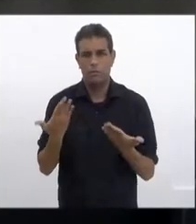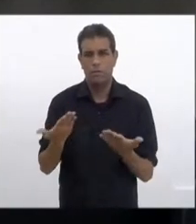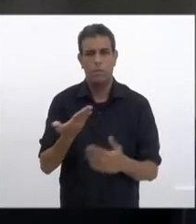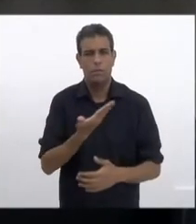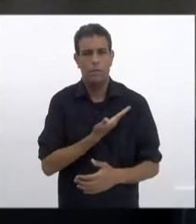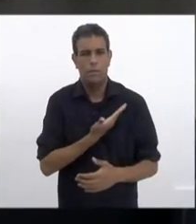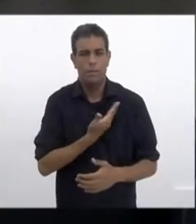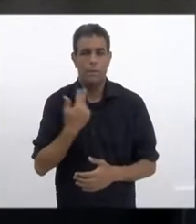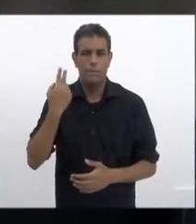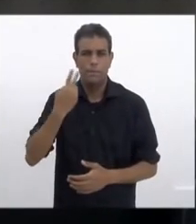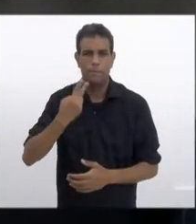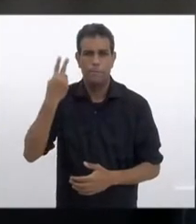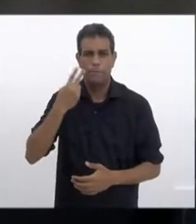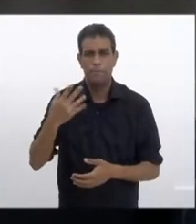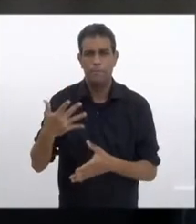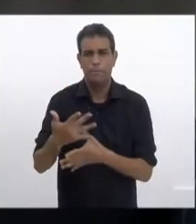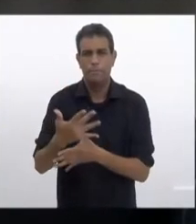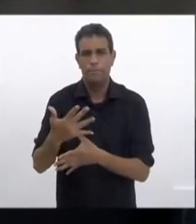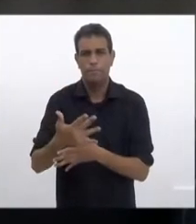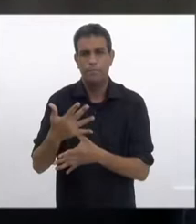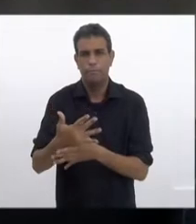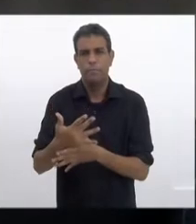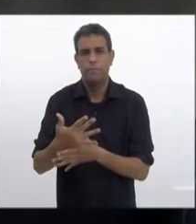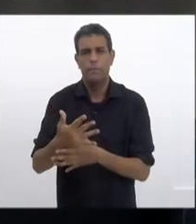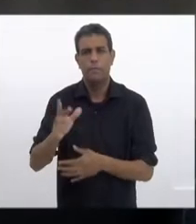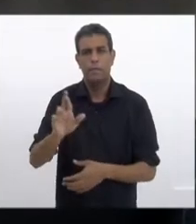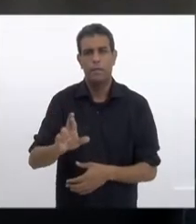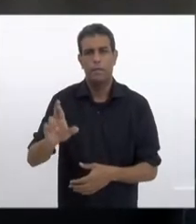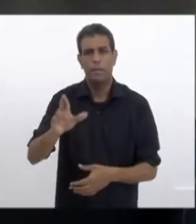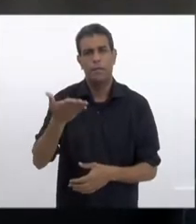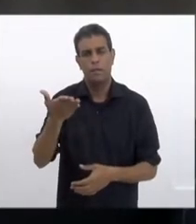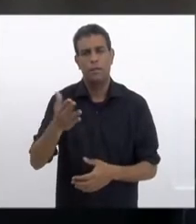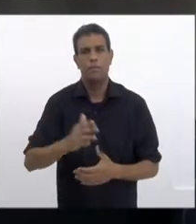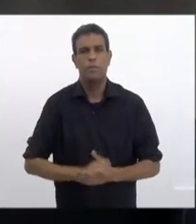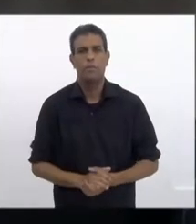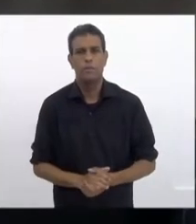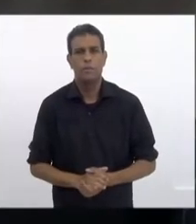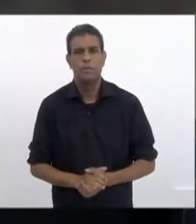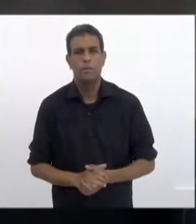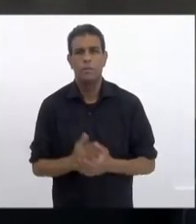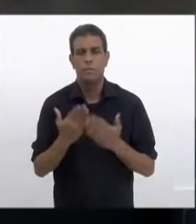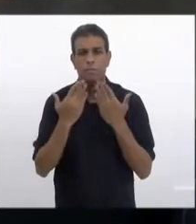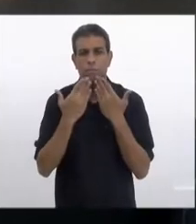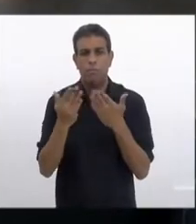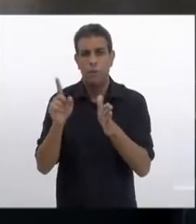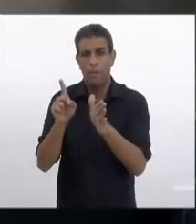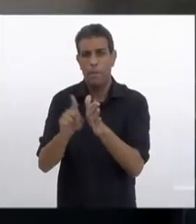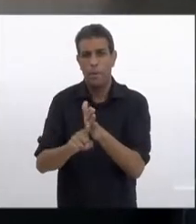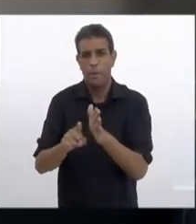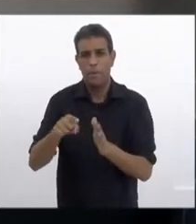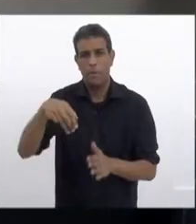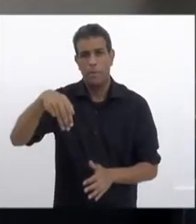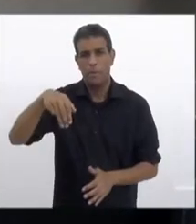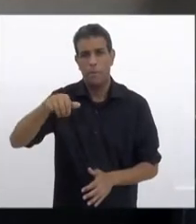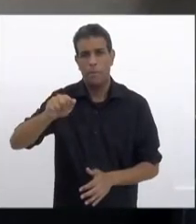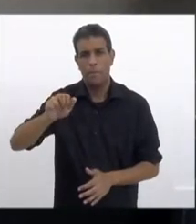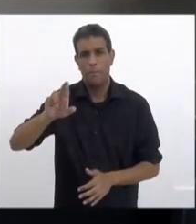amiga vereadora da cidade de Resende. Eu só gostaria de perguntar se a deputada Marta